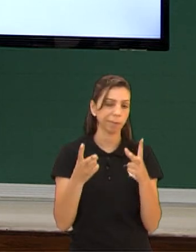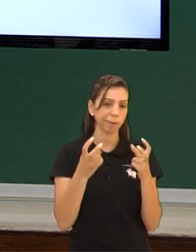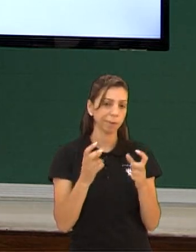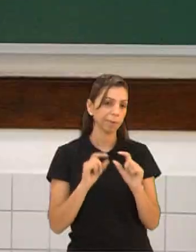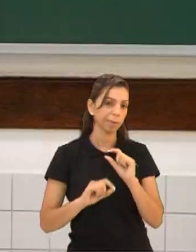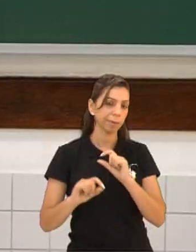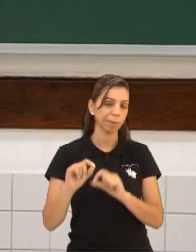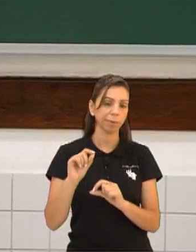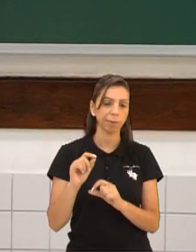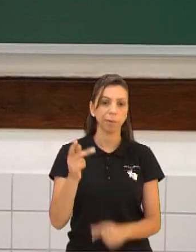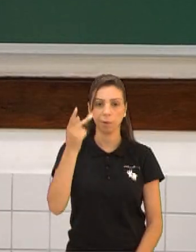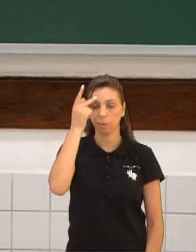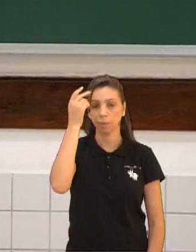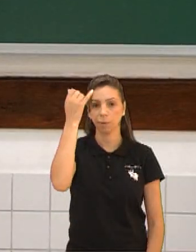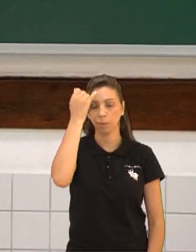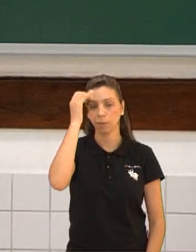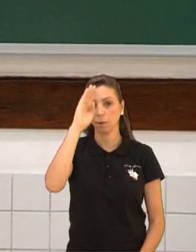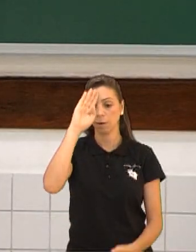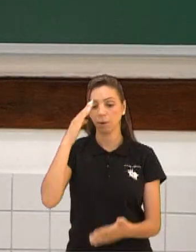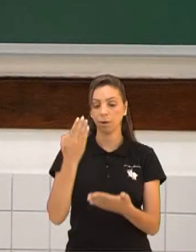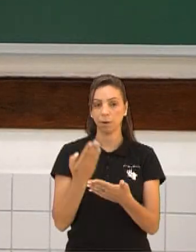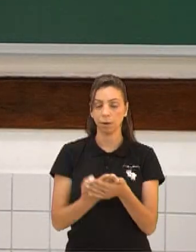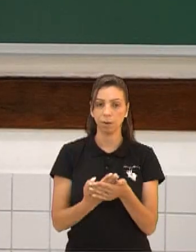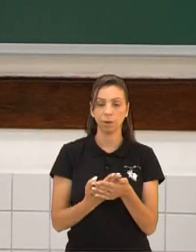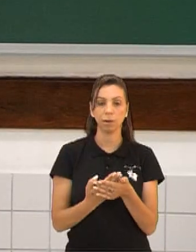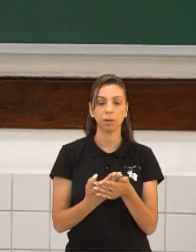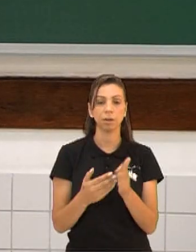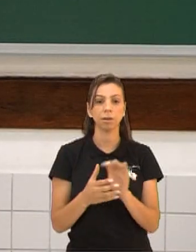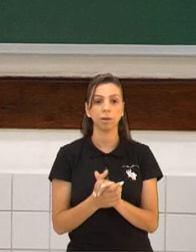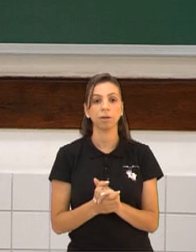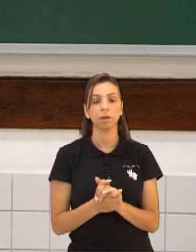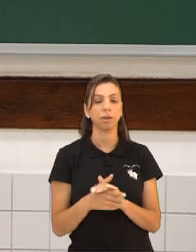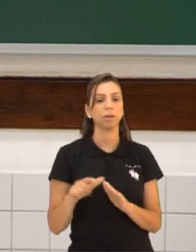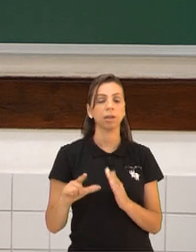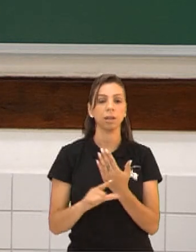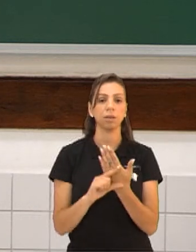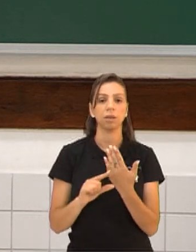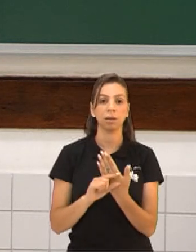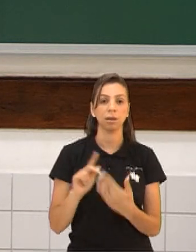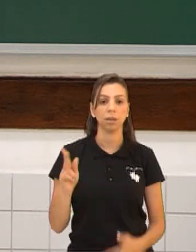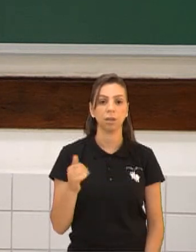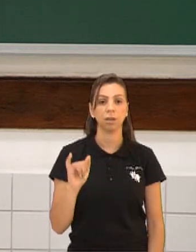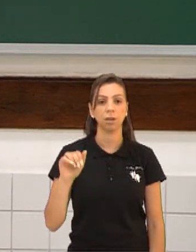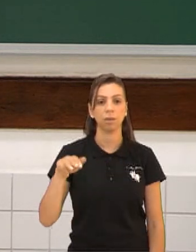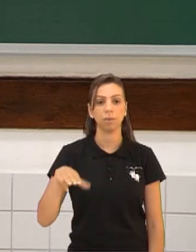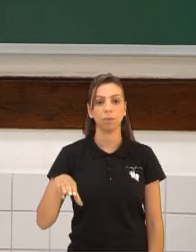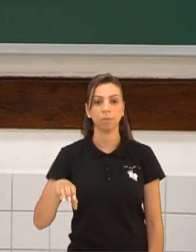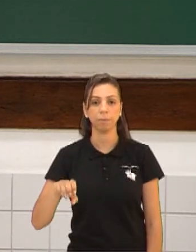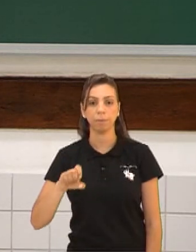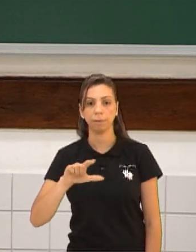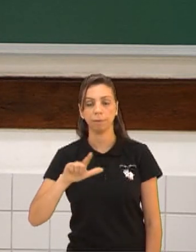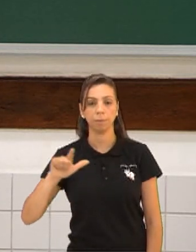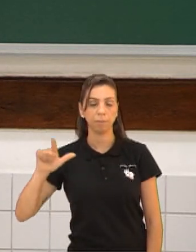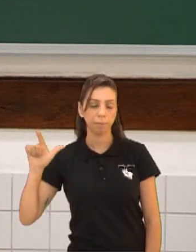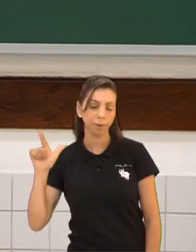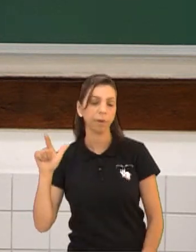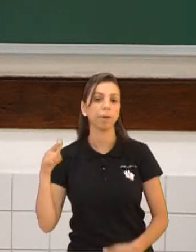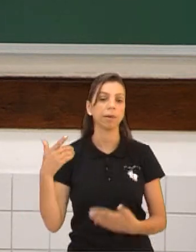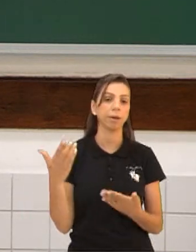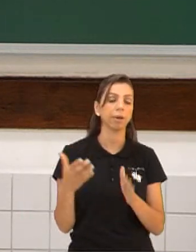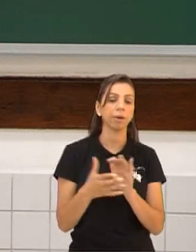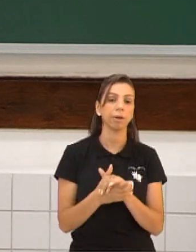então, é que Kant acredita que Hume, David Hume, um empirista clássico inglês, tirou ele daquele